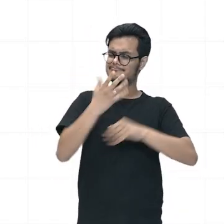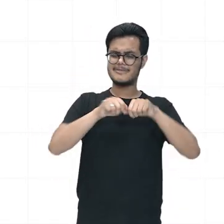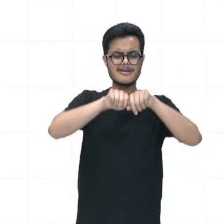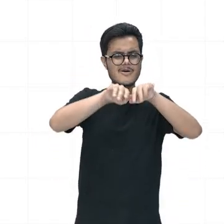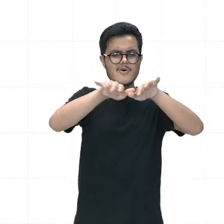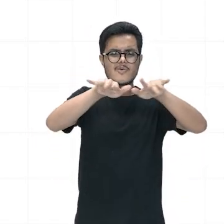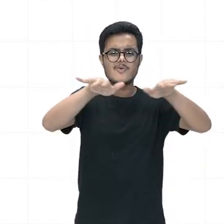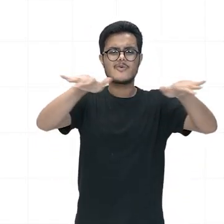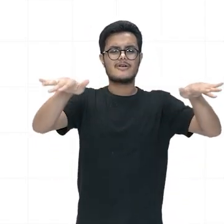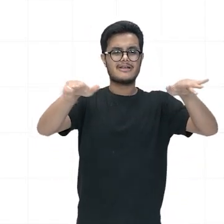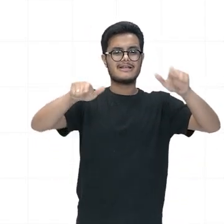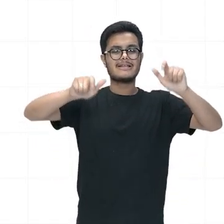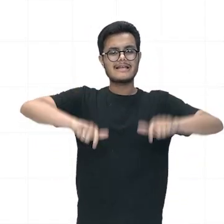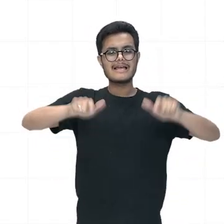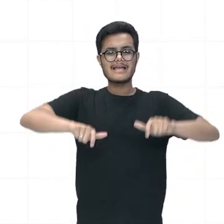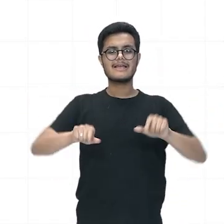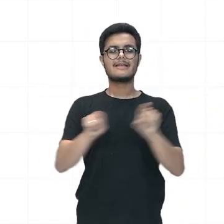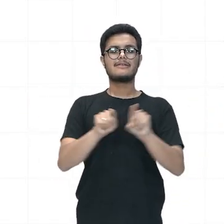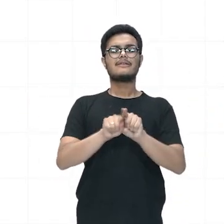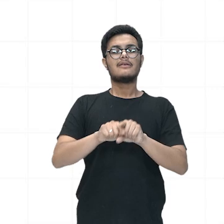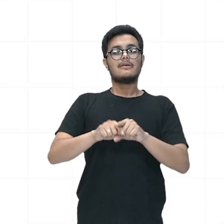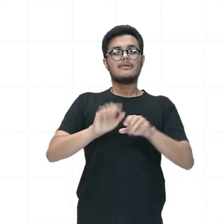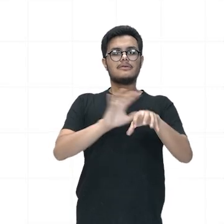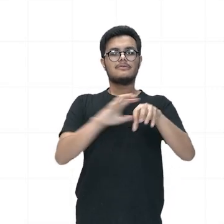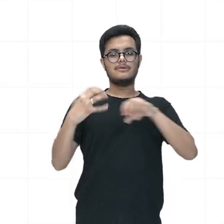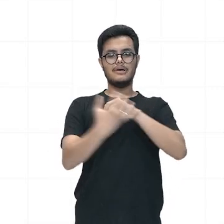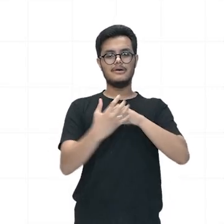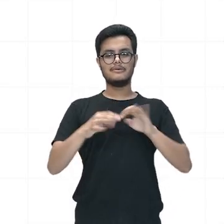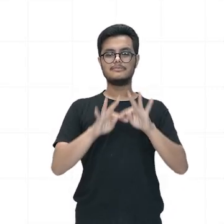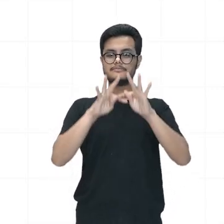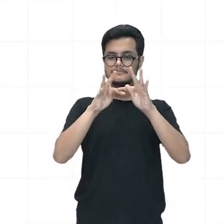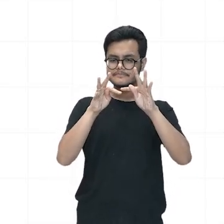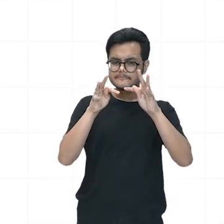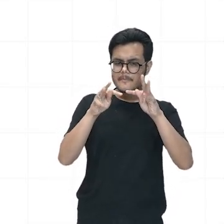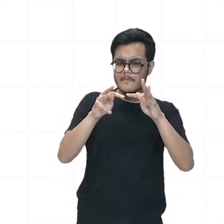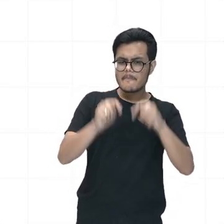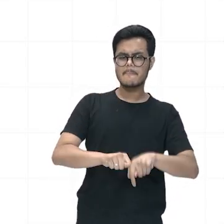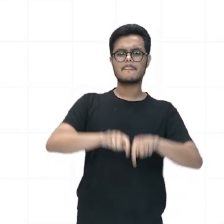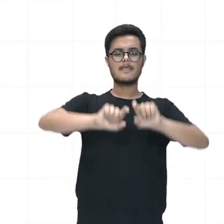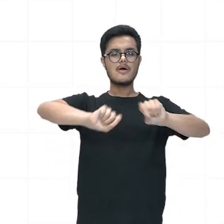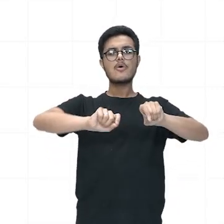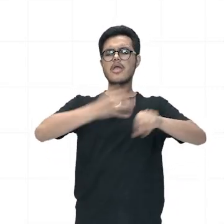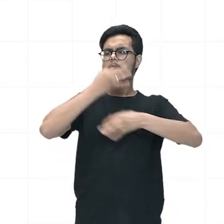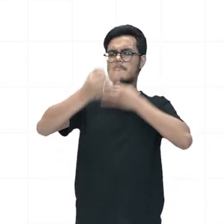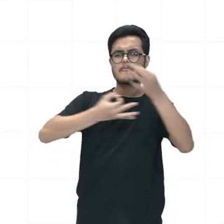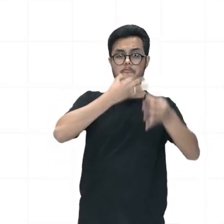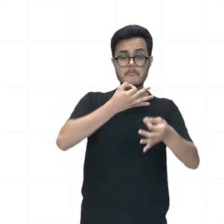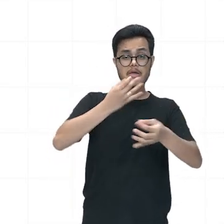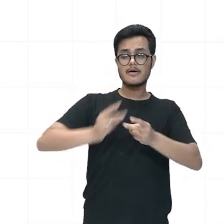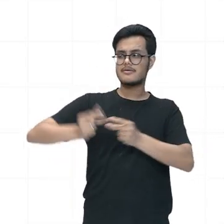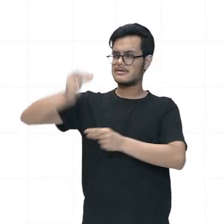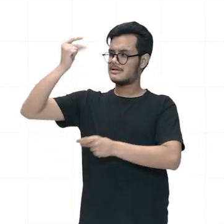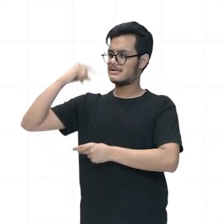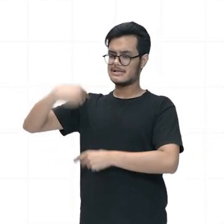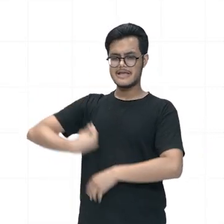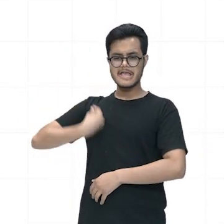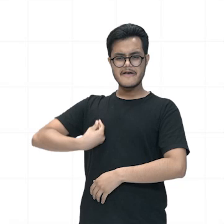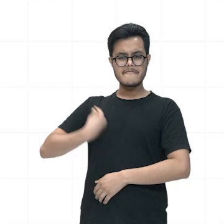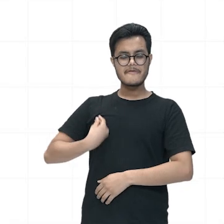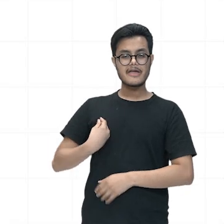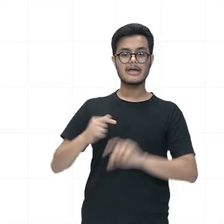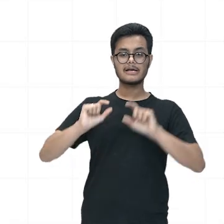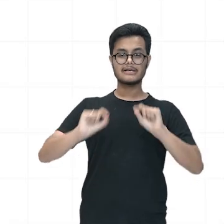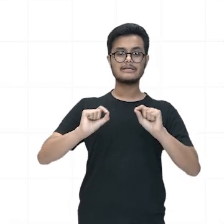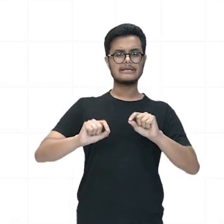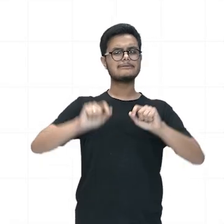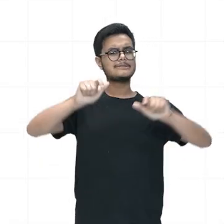de toda a especulação subsequente da filosofia ocidental. Todas as hipóteses levantadas pelos gregos antigos deram vida